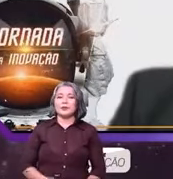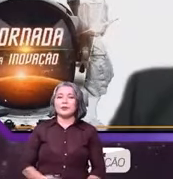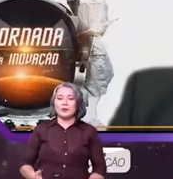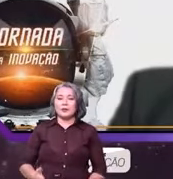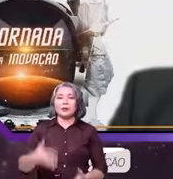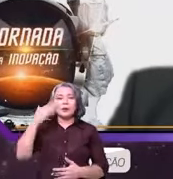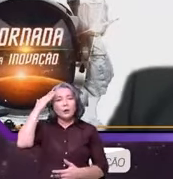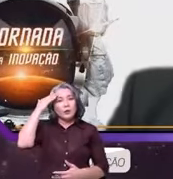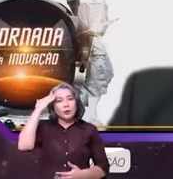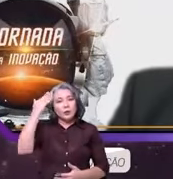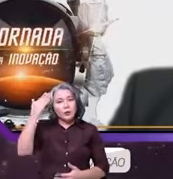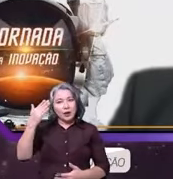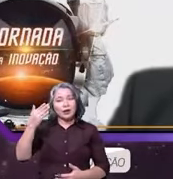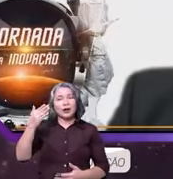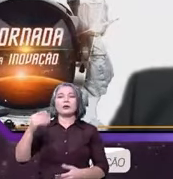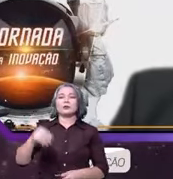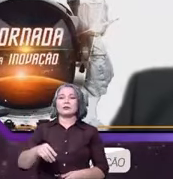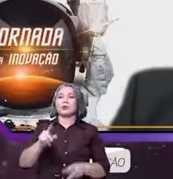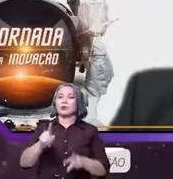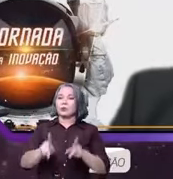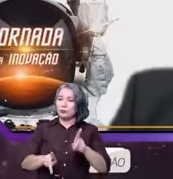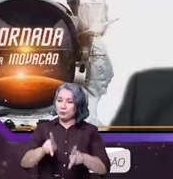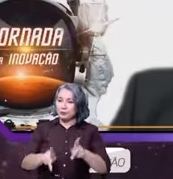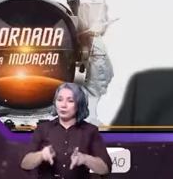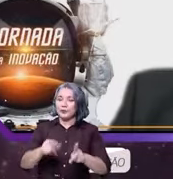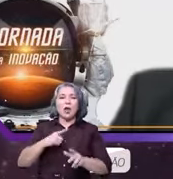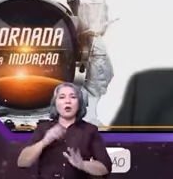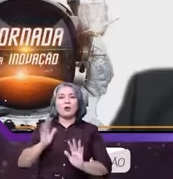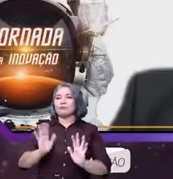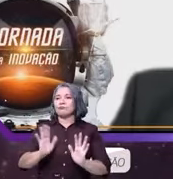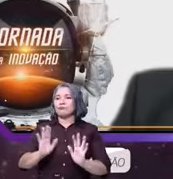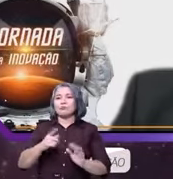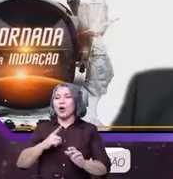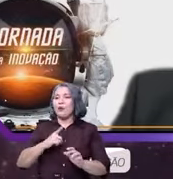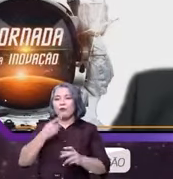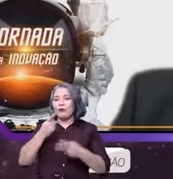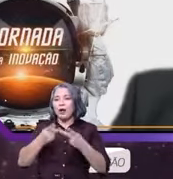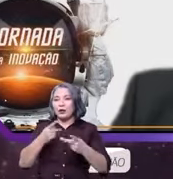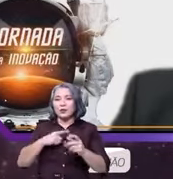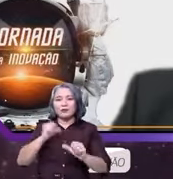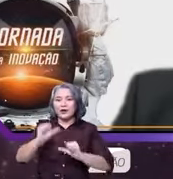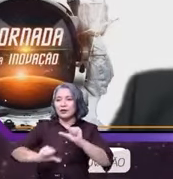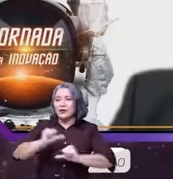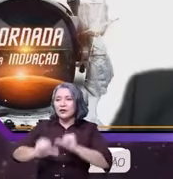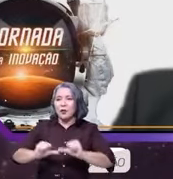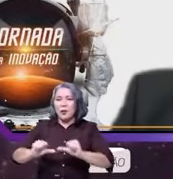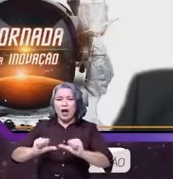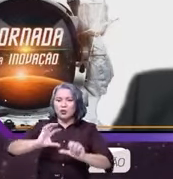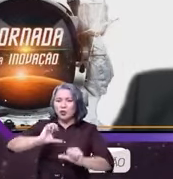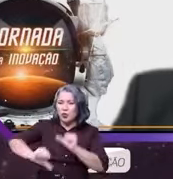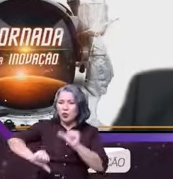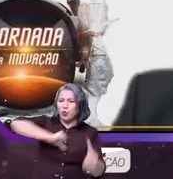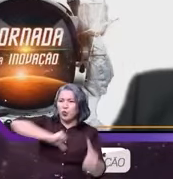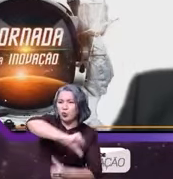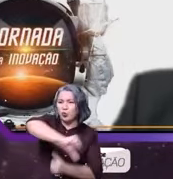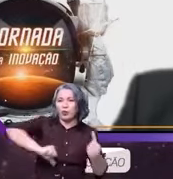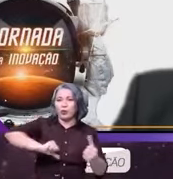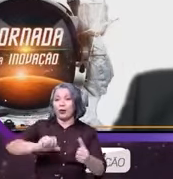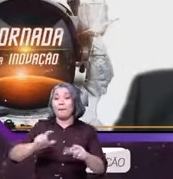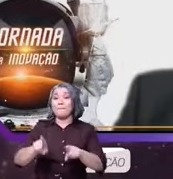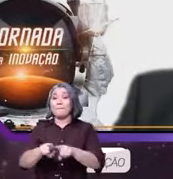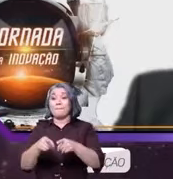Obrigado, promotoria. Eu não estou propondo nenhuma modificação da estrutura, e nem no caso da modernização, existe